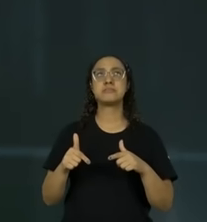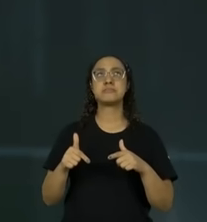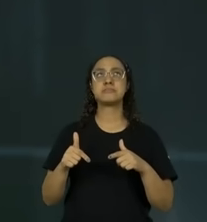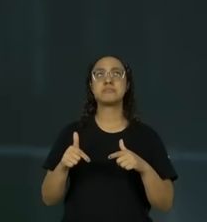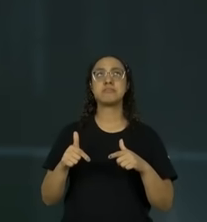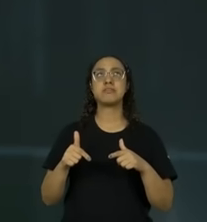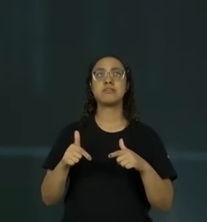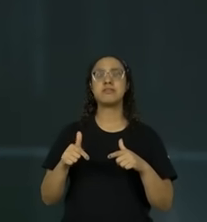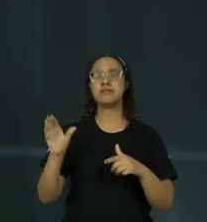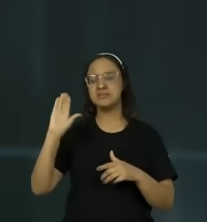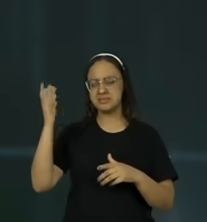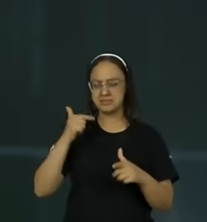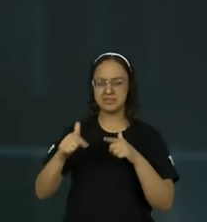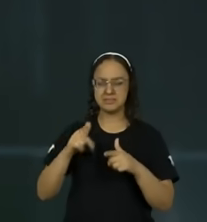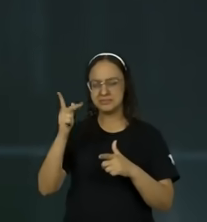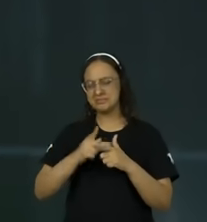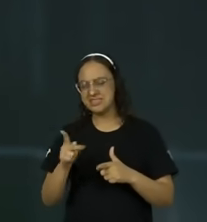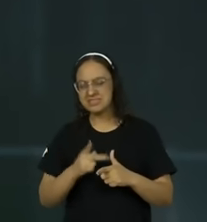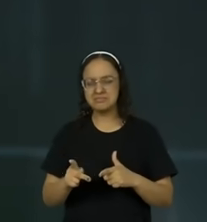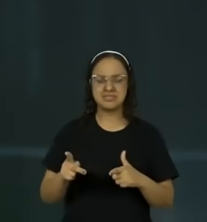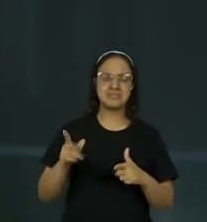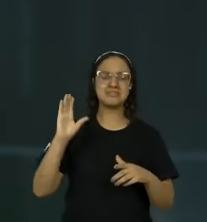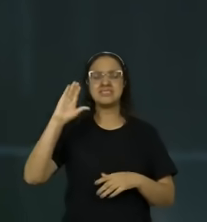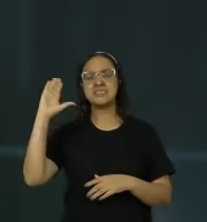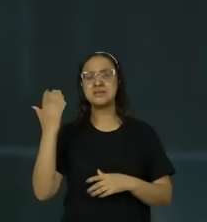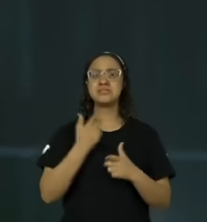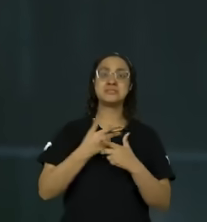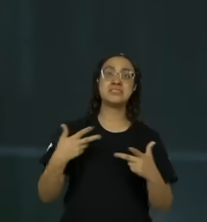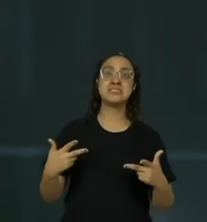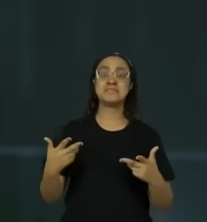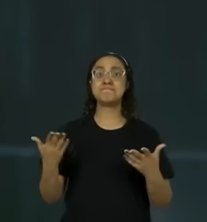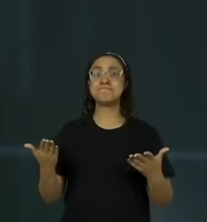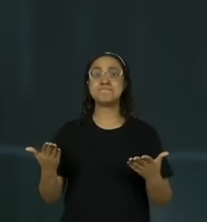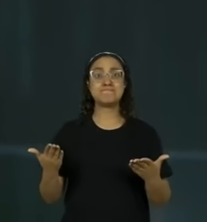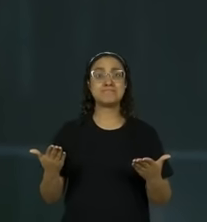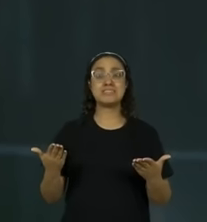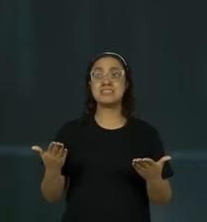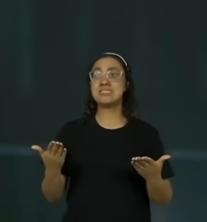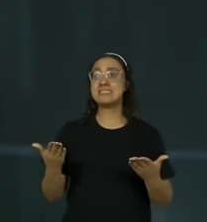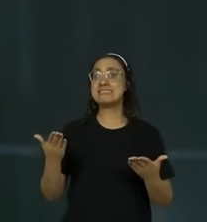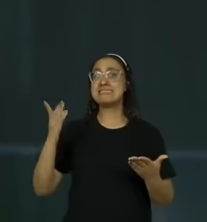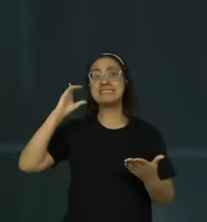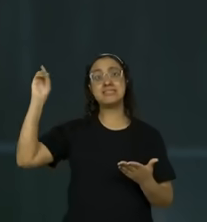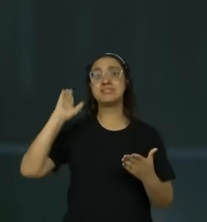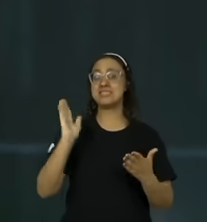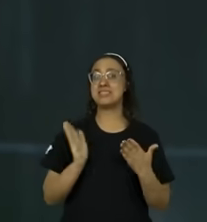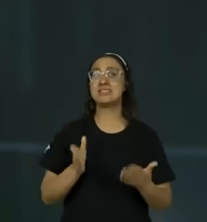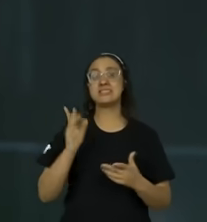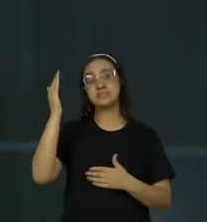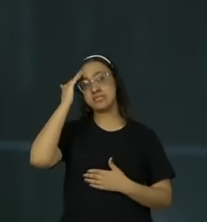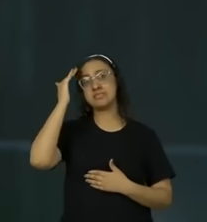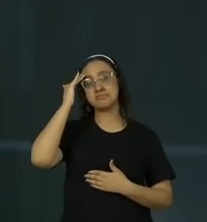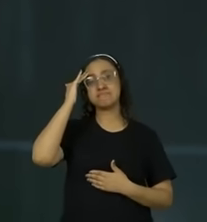um sonho. Um sonho que ia abençoar gerações. E quando eles se prostram diante de José como príncipe